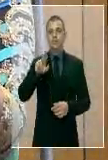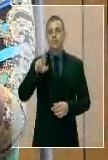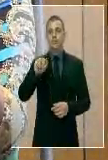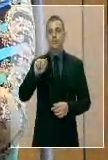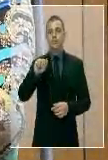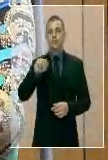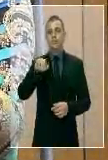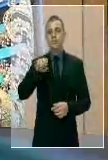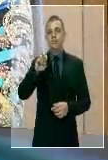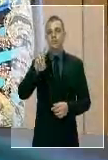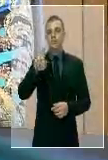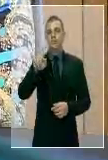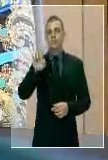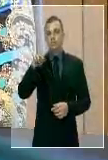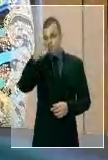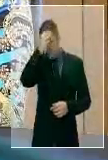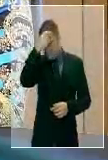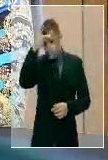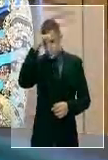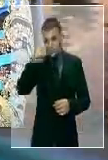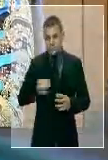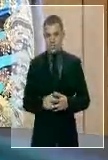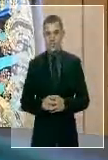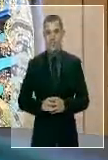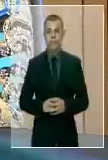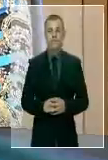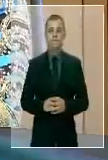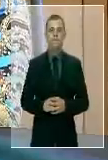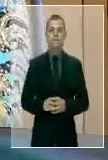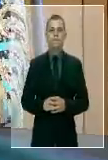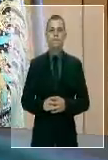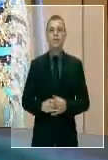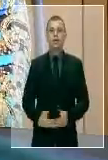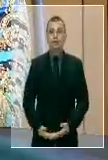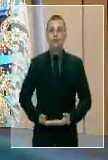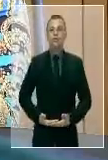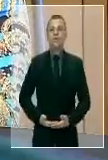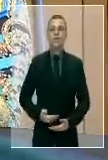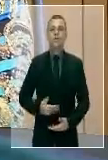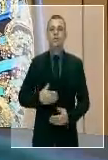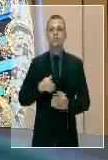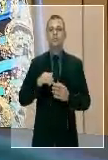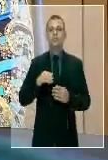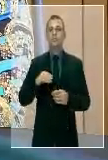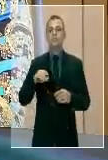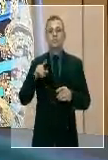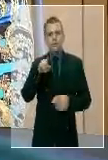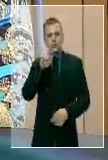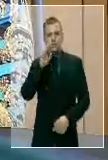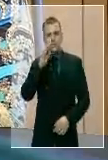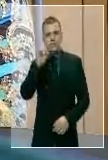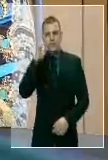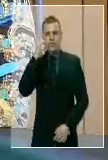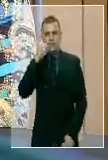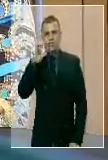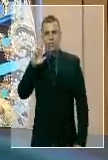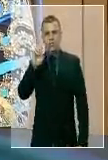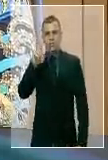Será que, deputado Rogério, Vossa Excelência assistiu o vídeo?